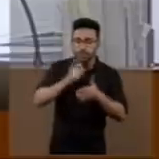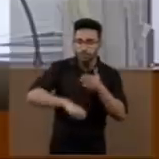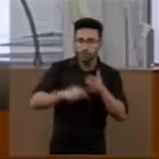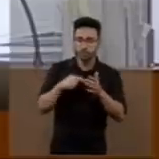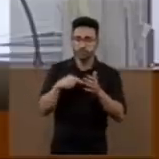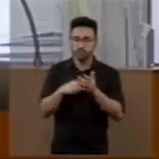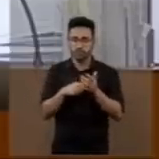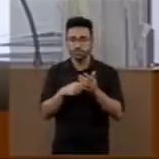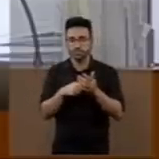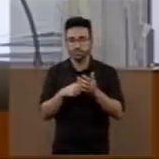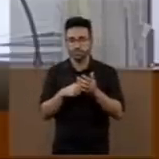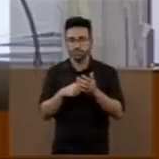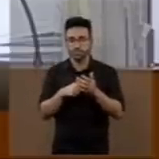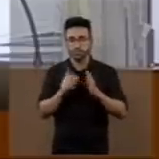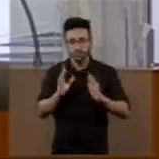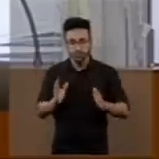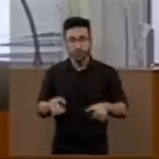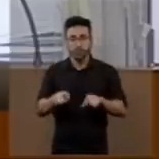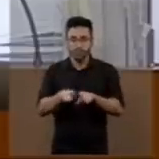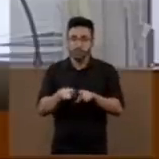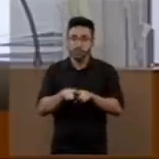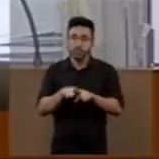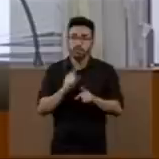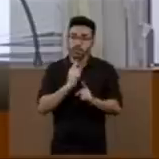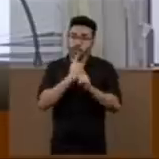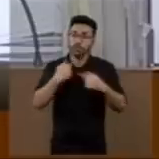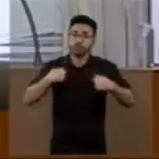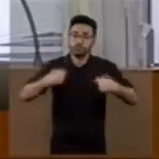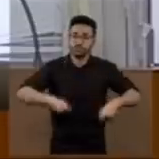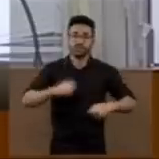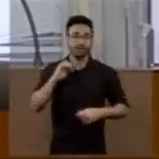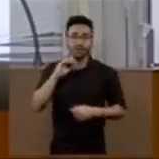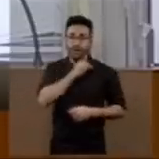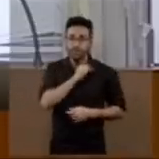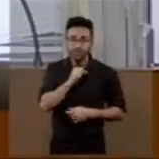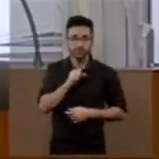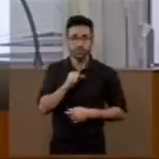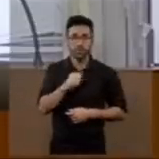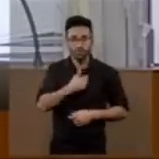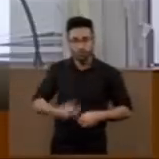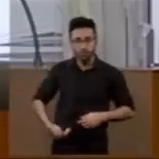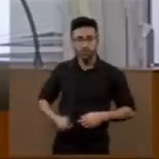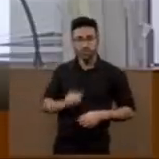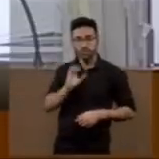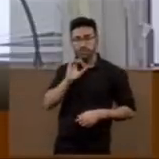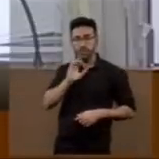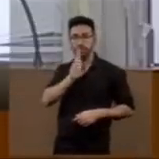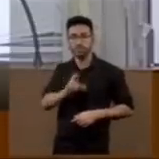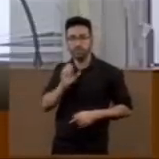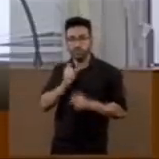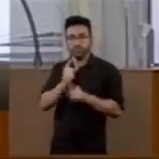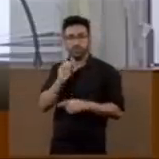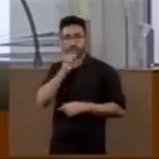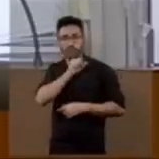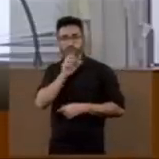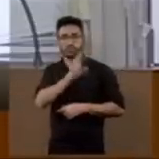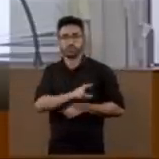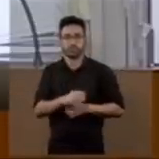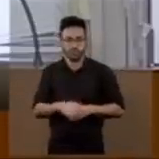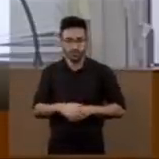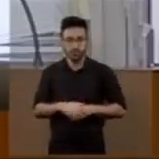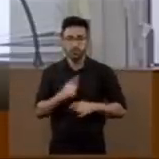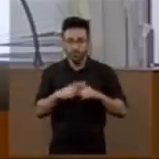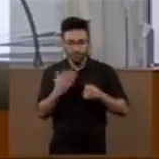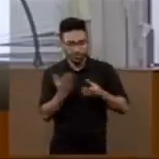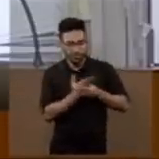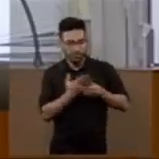tributo, em quadro marcado também pela necessidade de rápida resposta estatal, a que os instrumentos ordinários não são